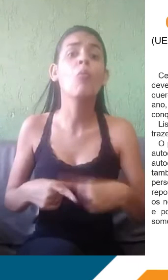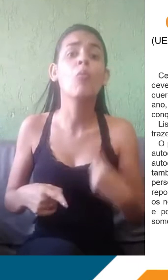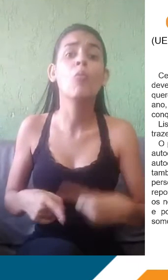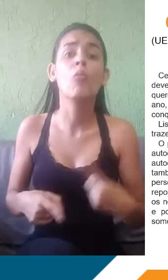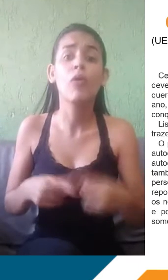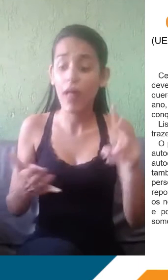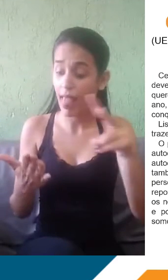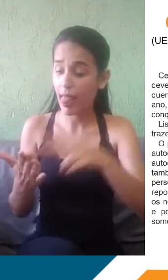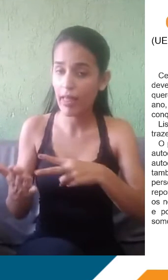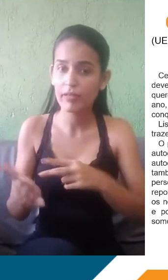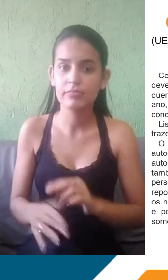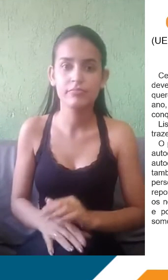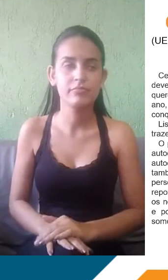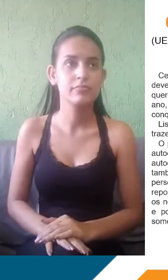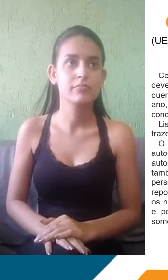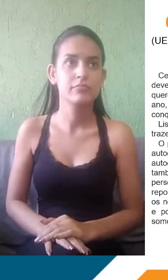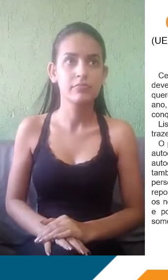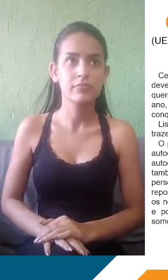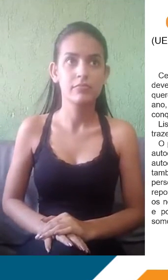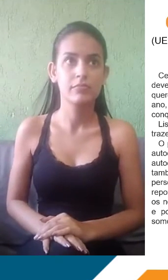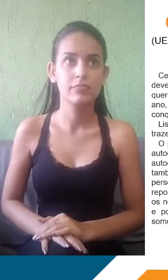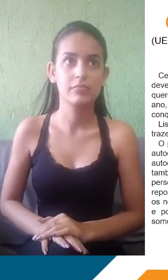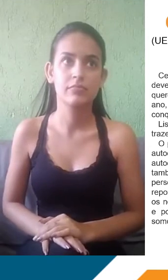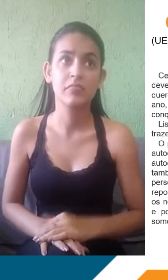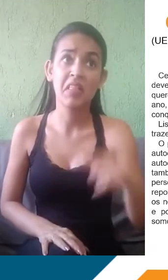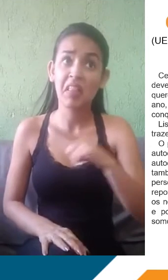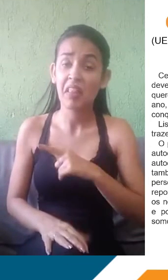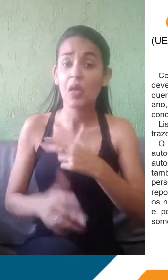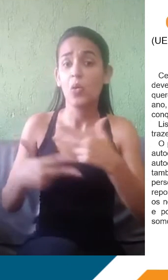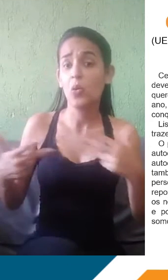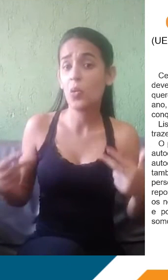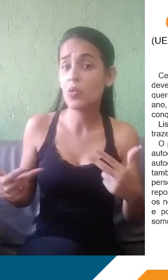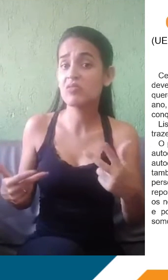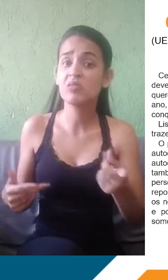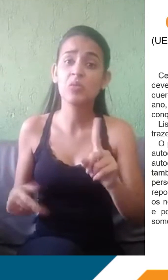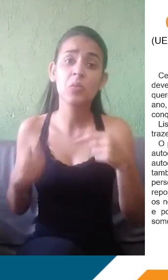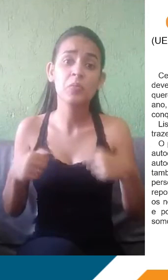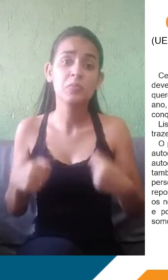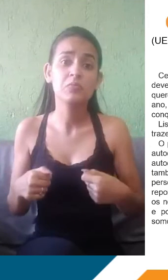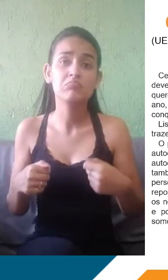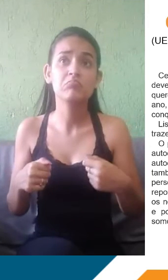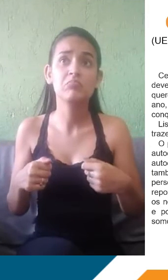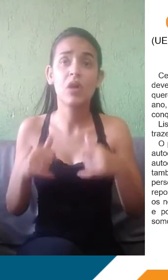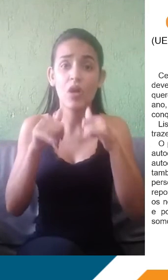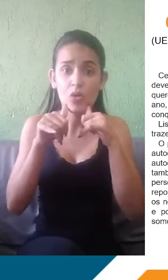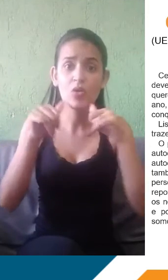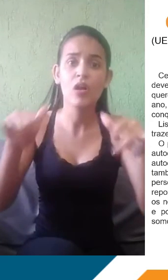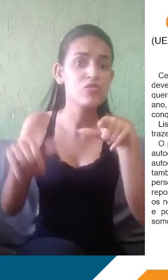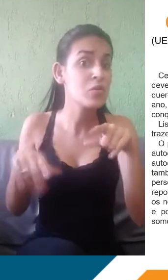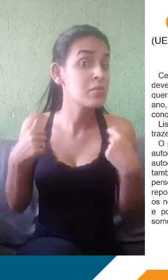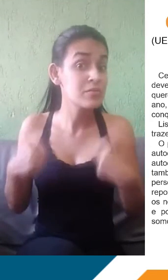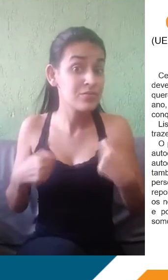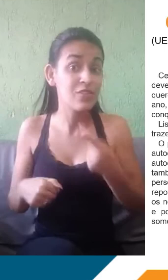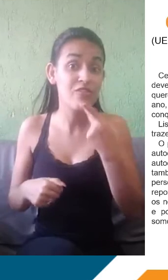Certas coisas não basta anunciar, como uma verdade que deve ser aceita por si só. Precisamos dizer o porquê.